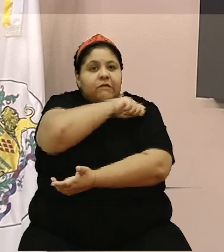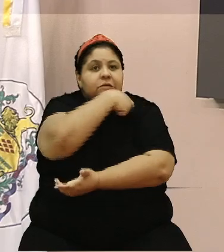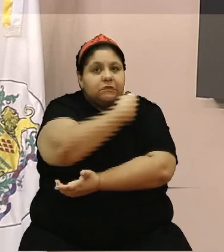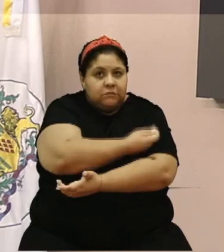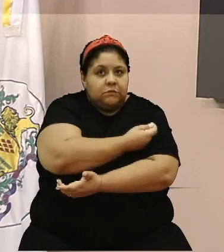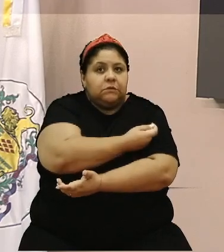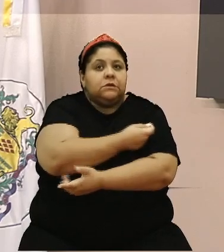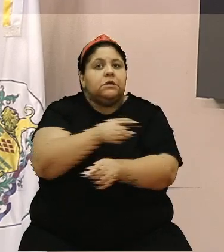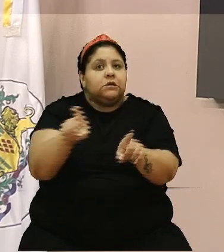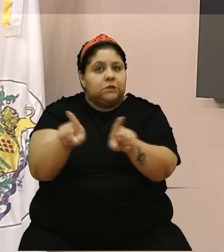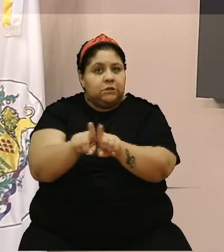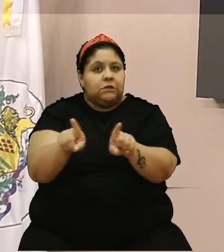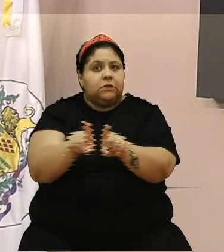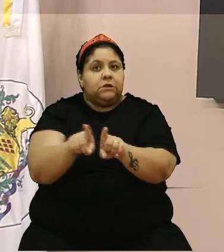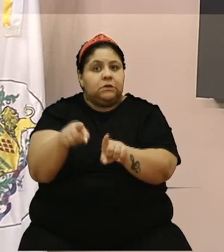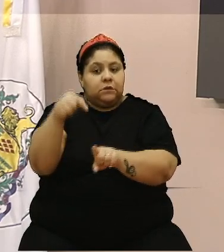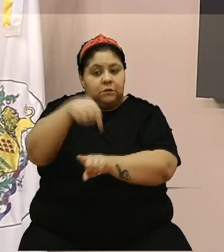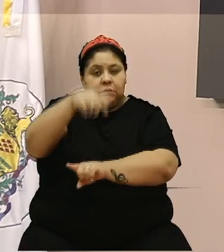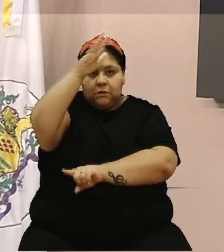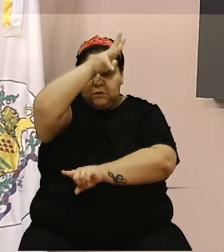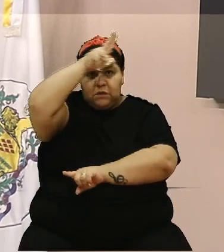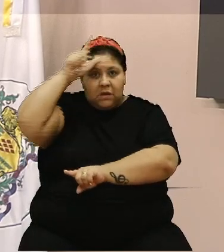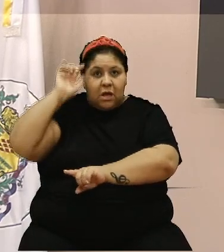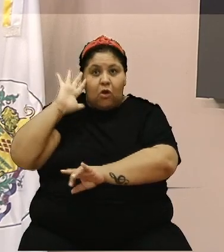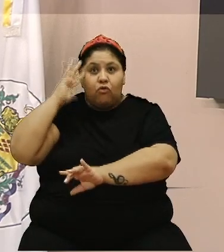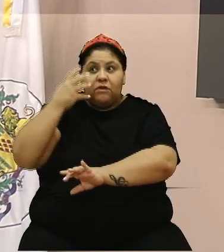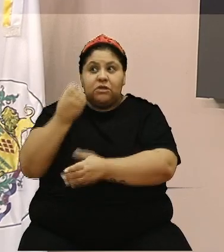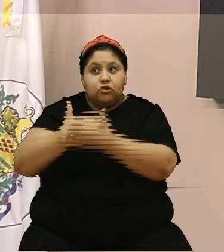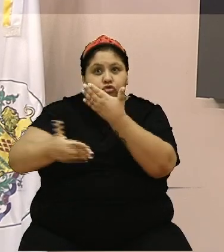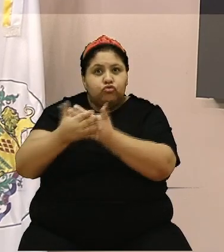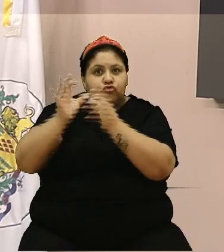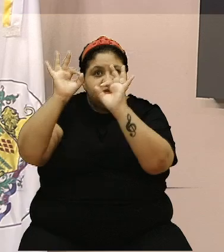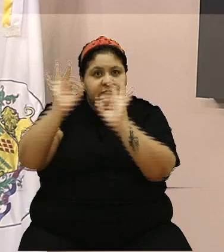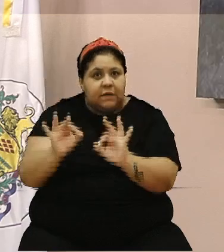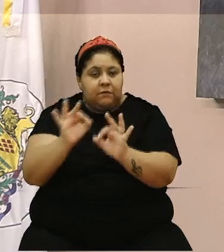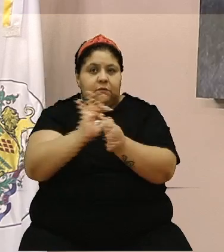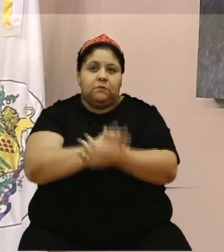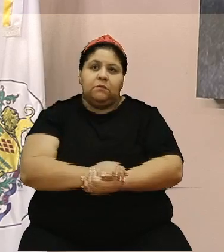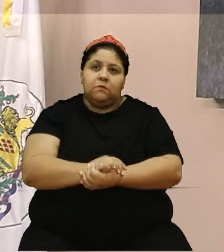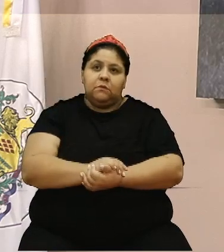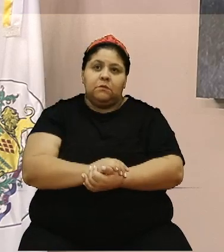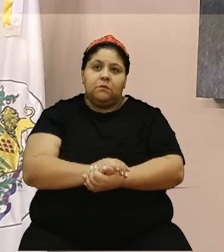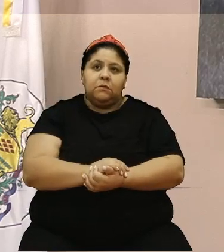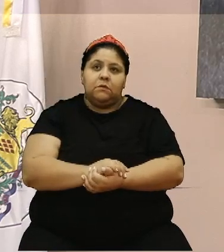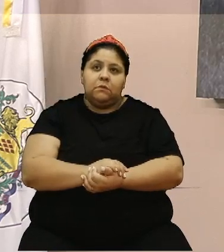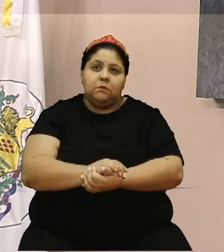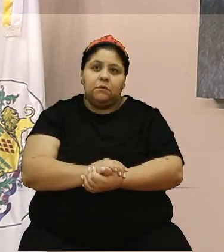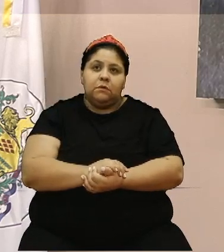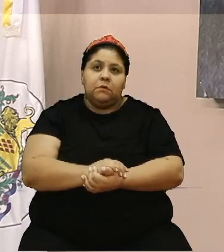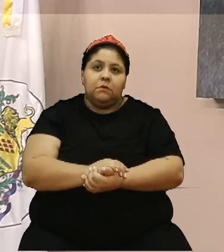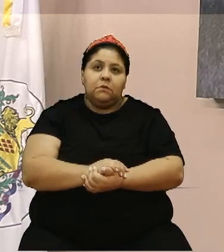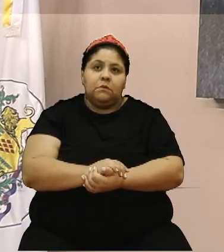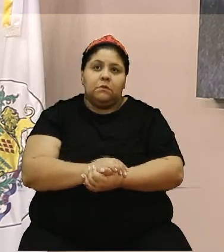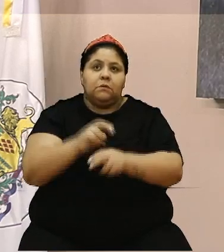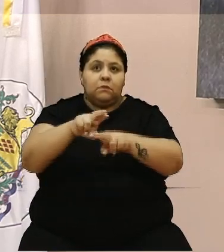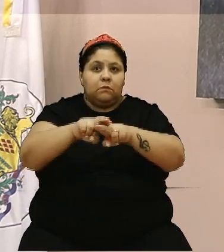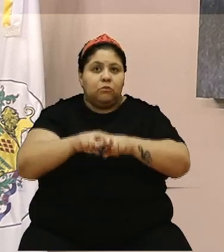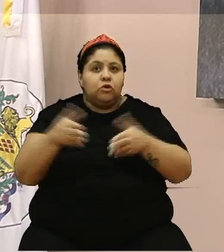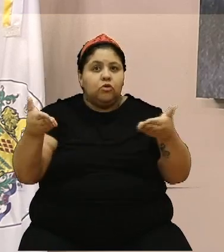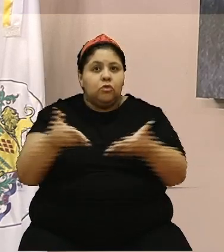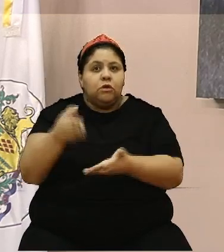para também que esse município corra bem. Peço a palavra, vereadora. Em seguida. E é por isso que estou